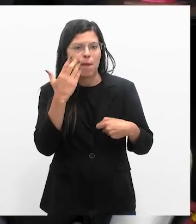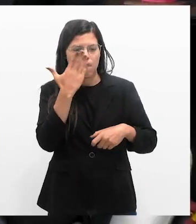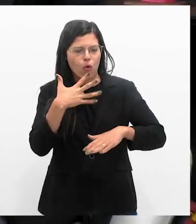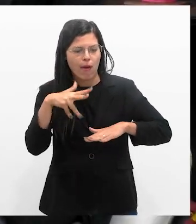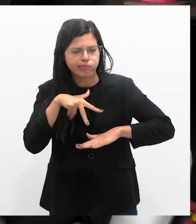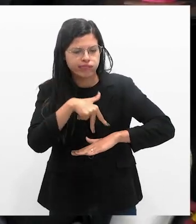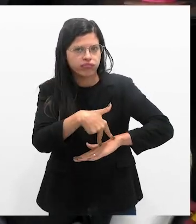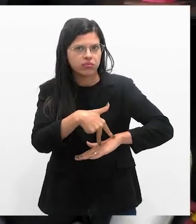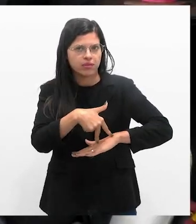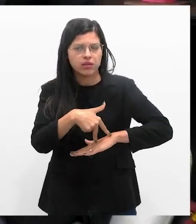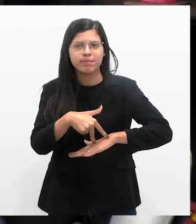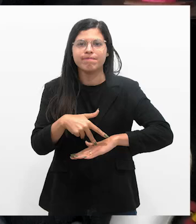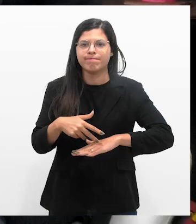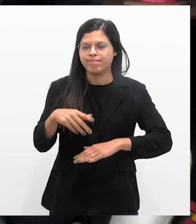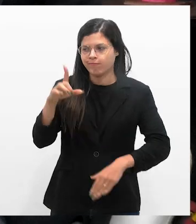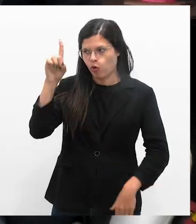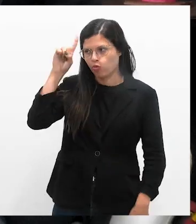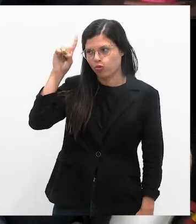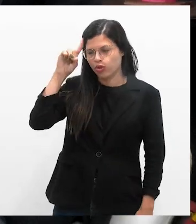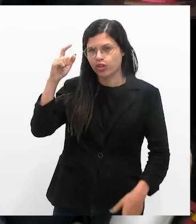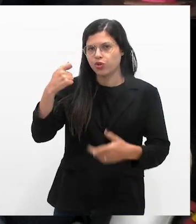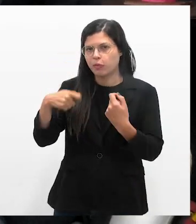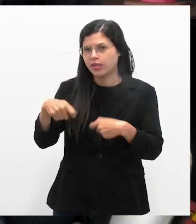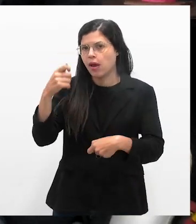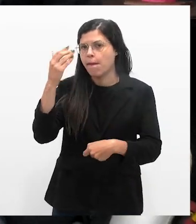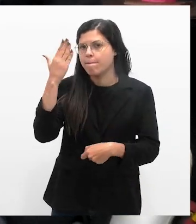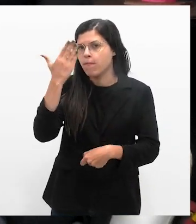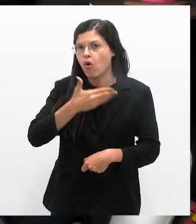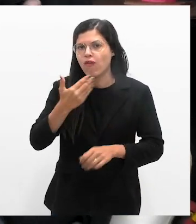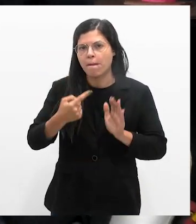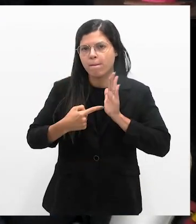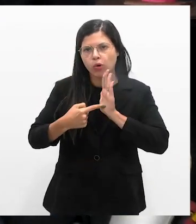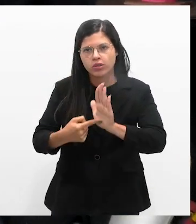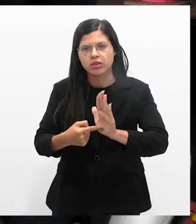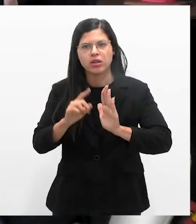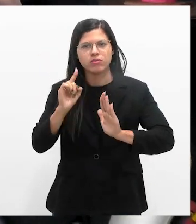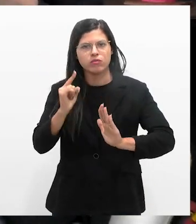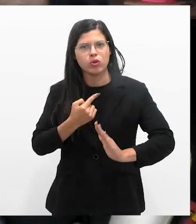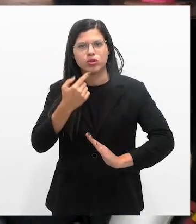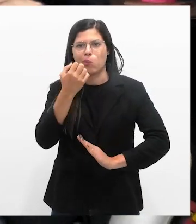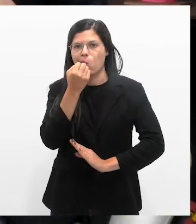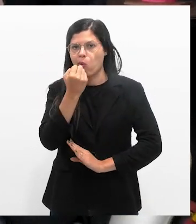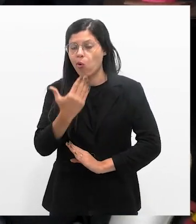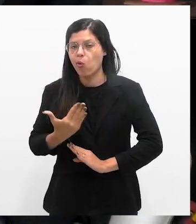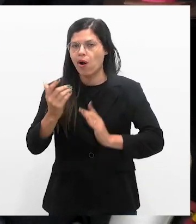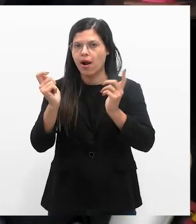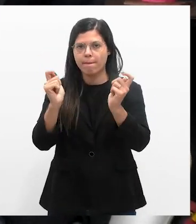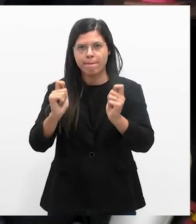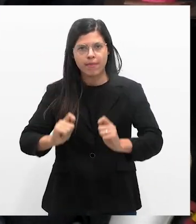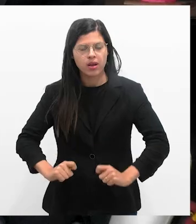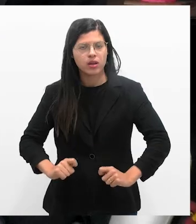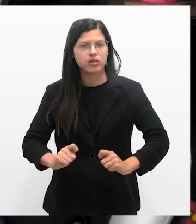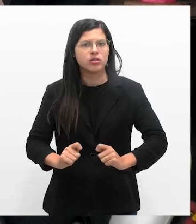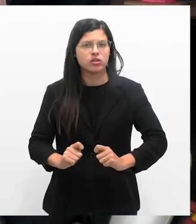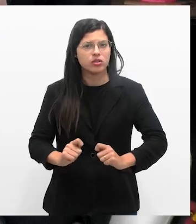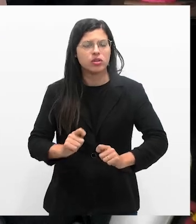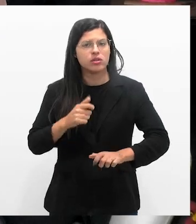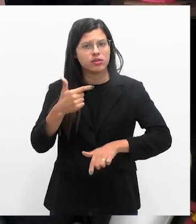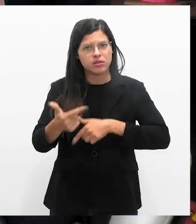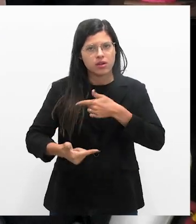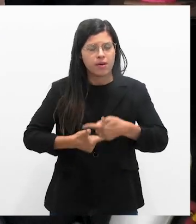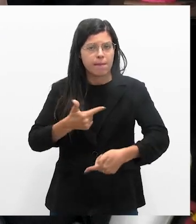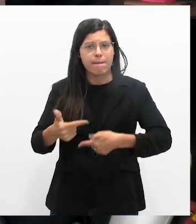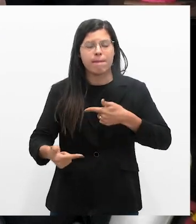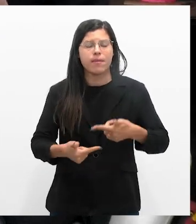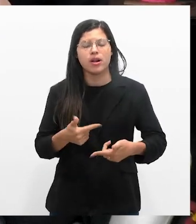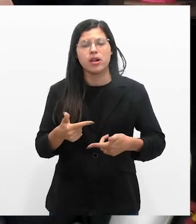os dias nós temos que provar que nós somos, né, boas naquilo que fazemos, que nós somos competentes, e a gente